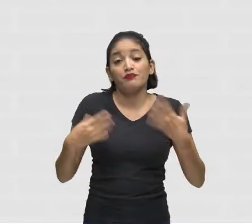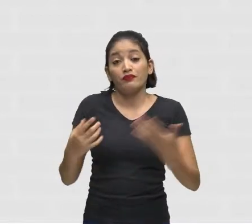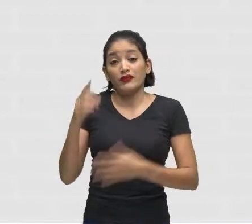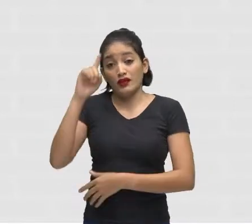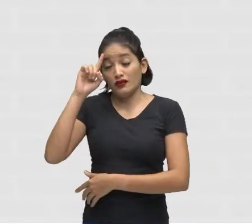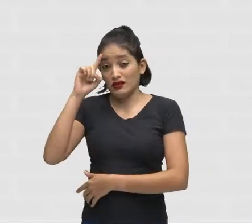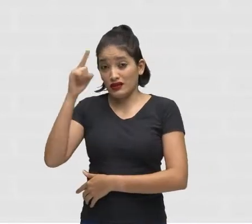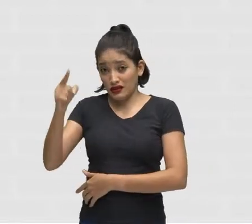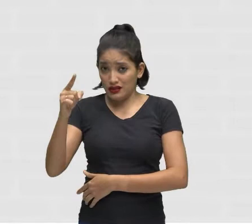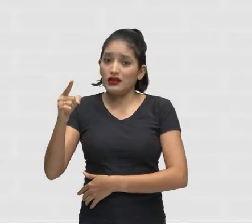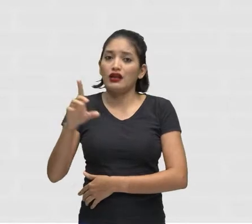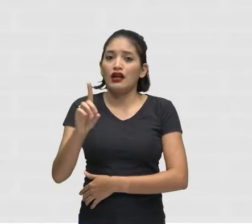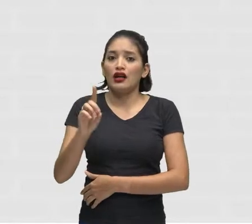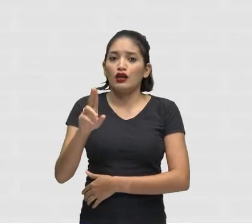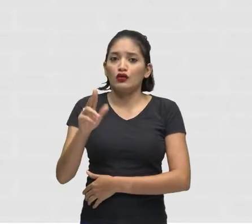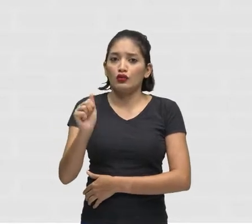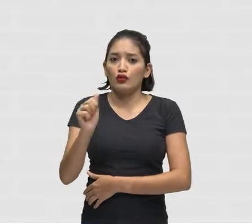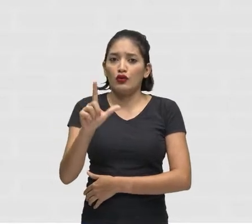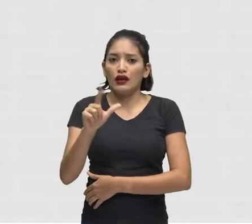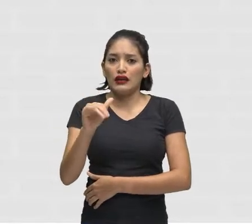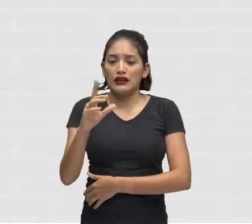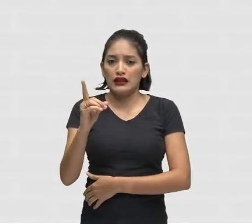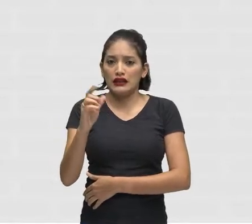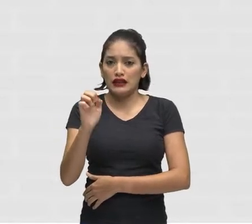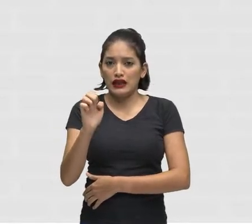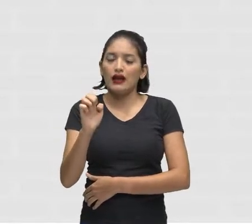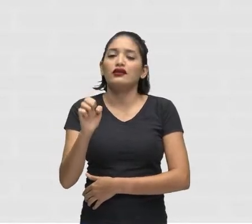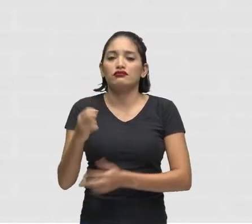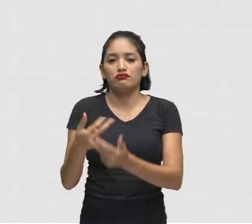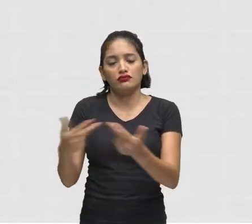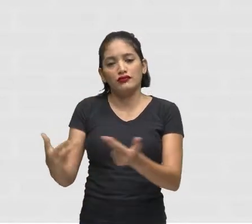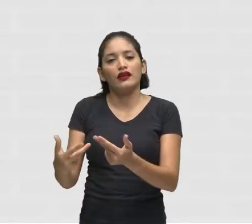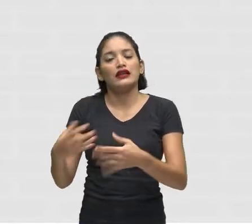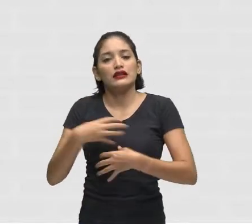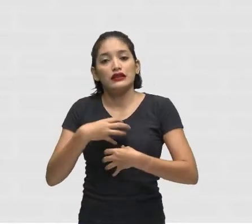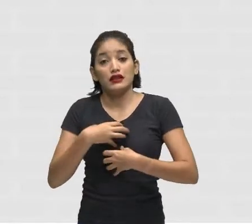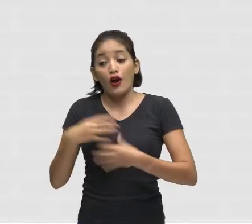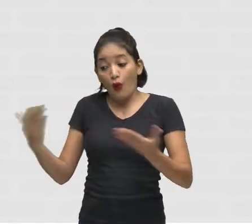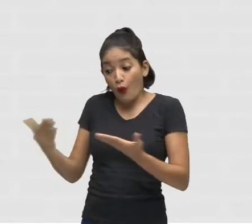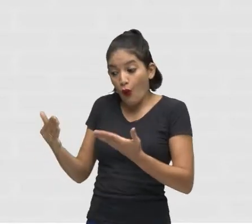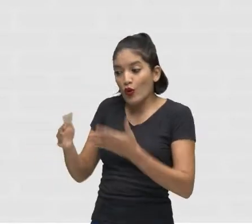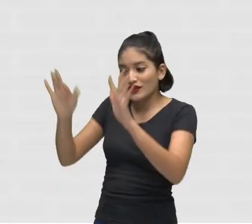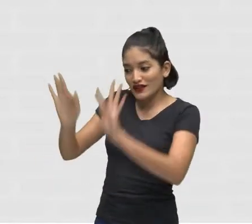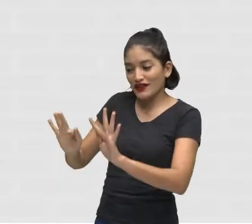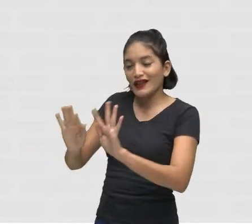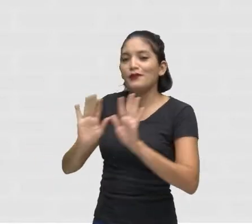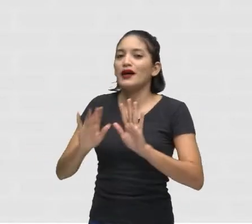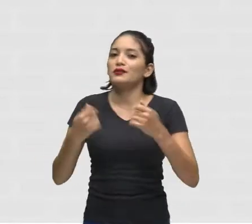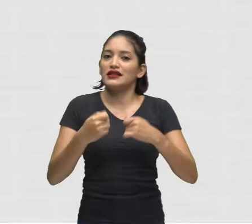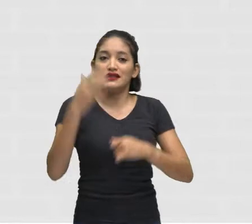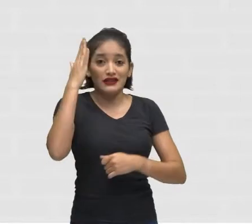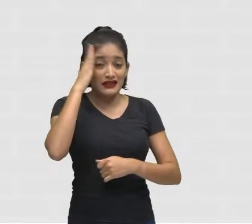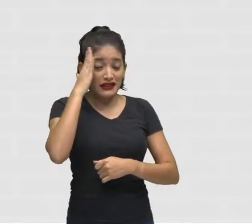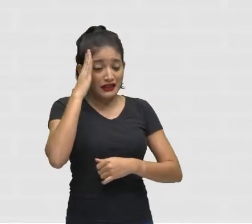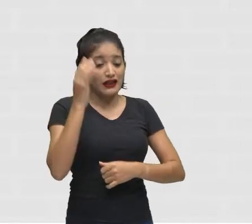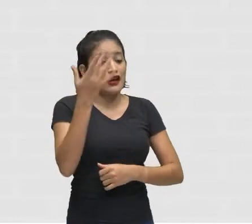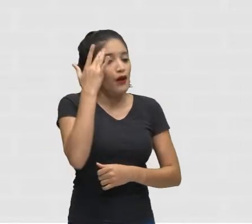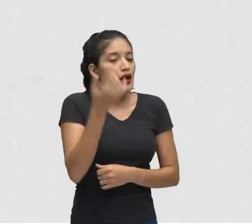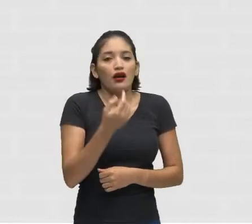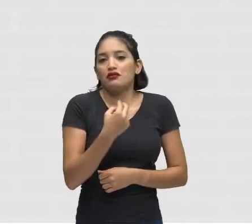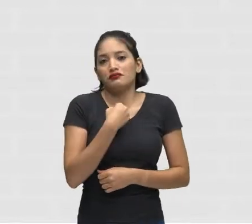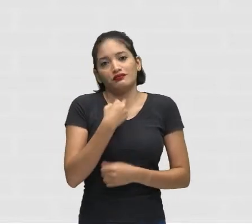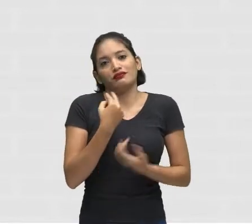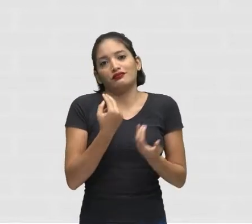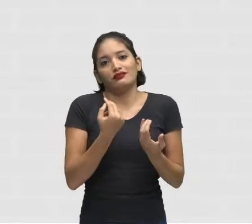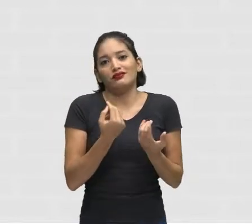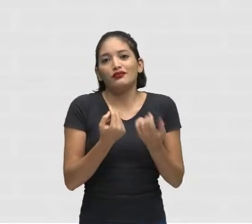dessa dualidade, desse estar, traz para nós a ideia de que hoje eu estou feliz, mas eu preciso também entender que amanhã eu posso não estar e